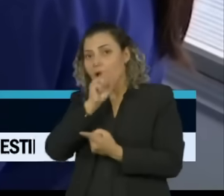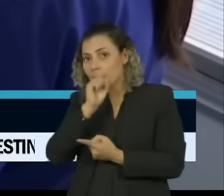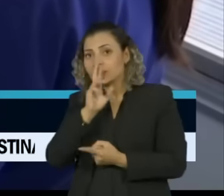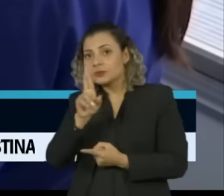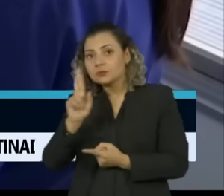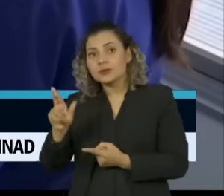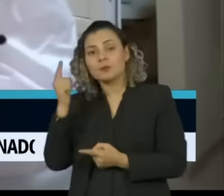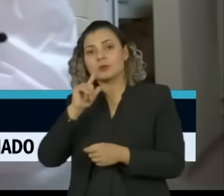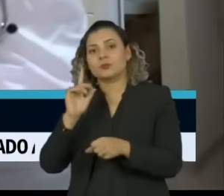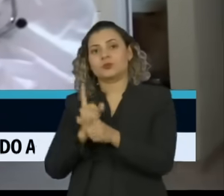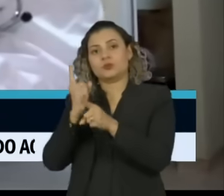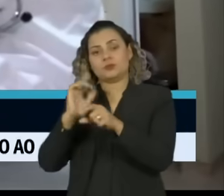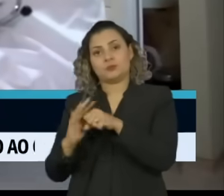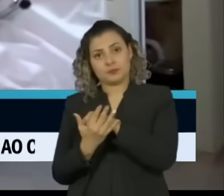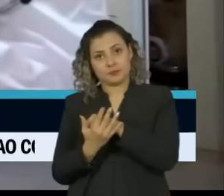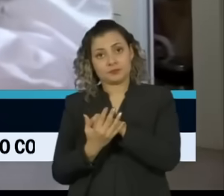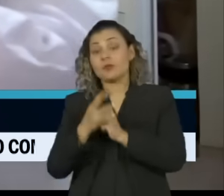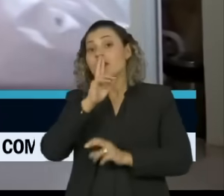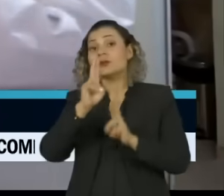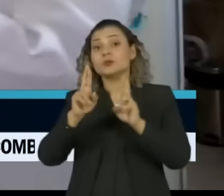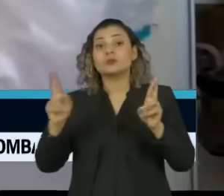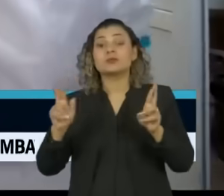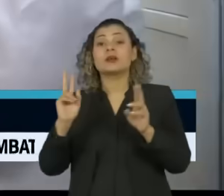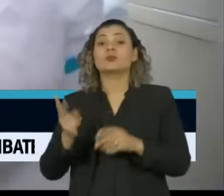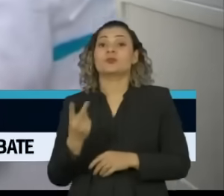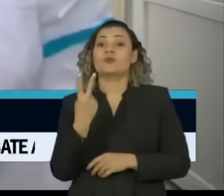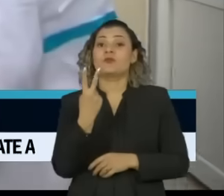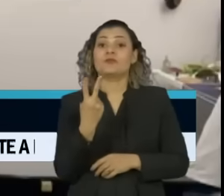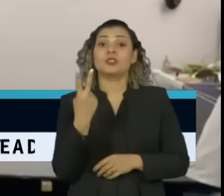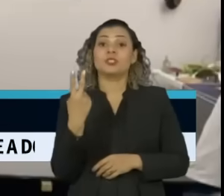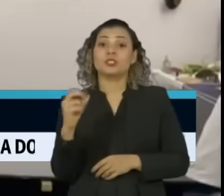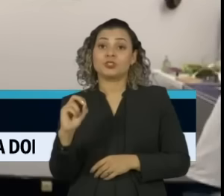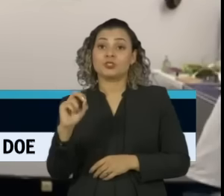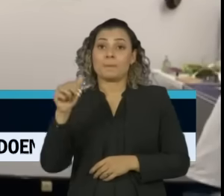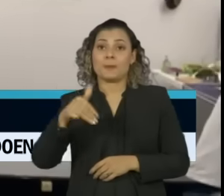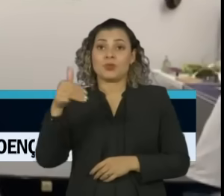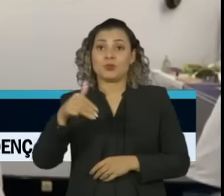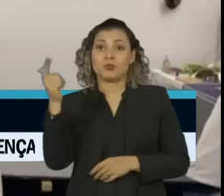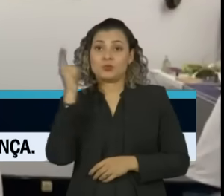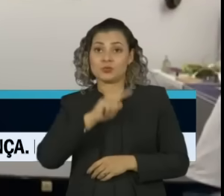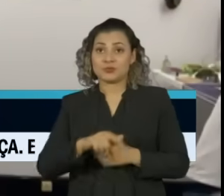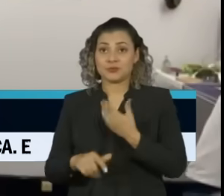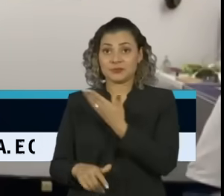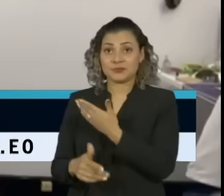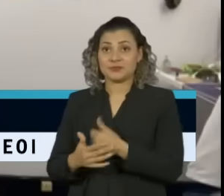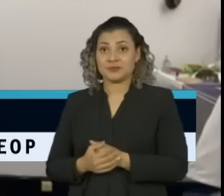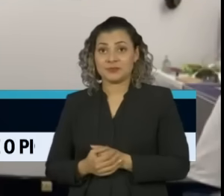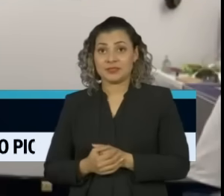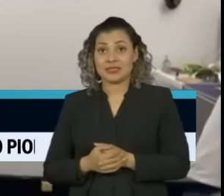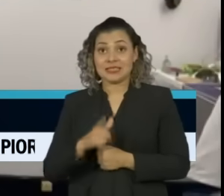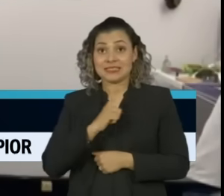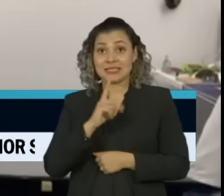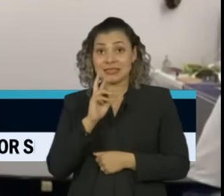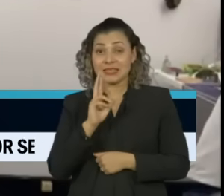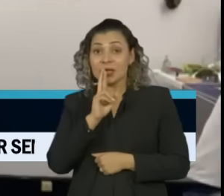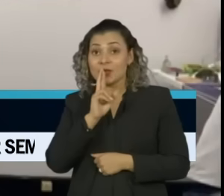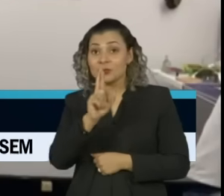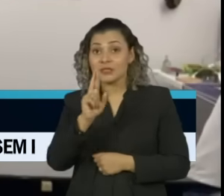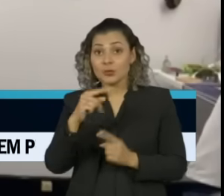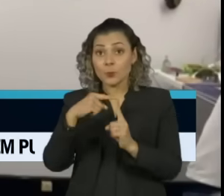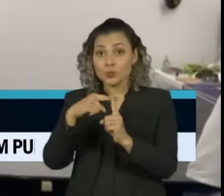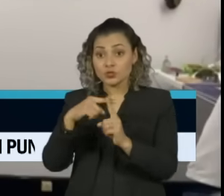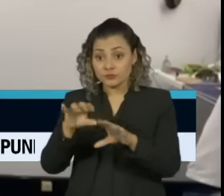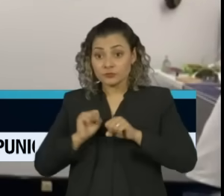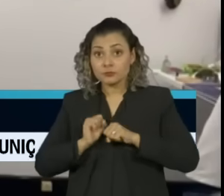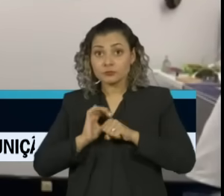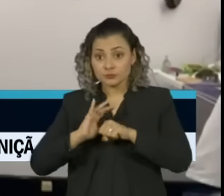detectar o coronavírus. O resultado sai em 20 minutos. Se você tem um resultado positivo, as células